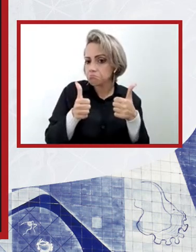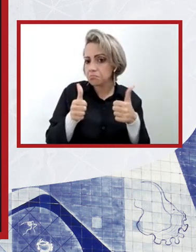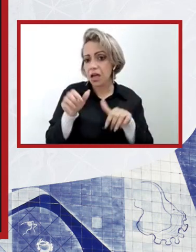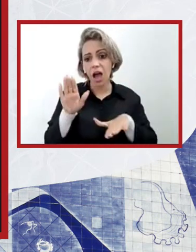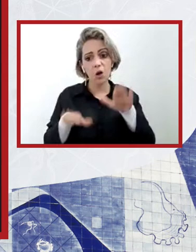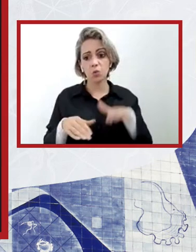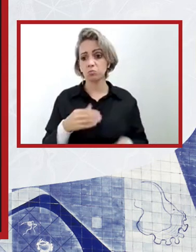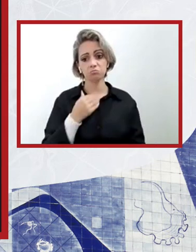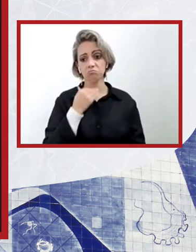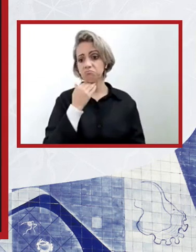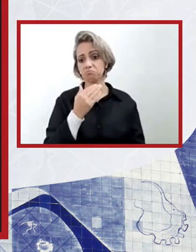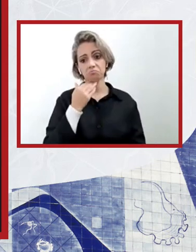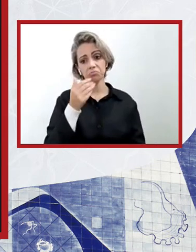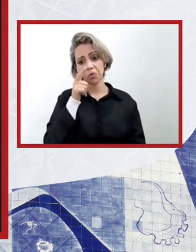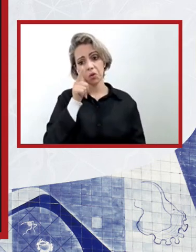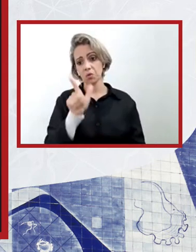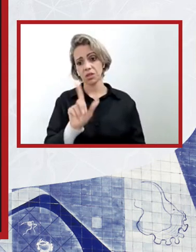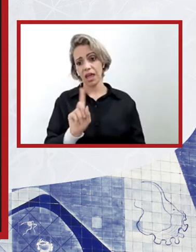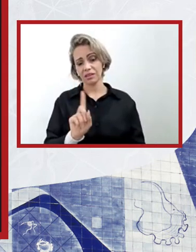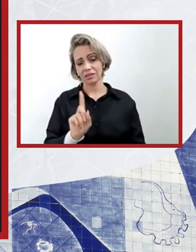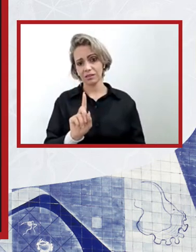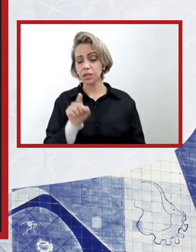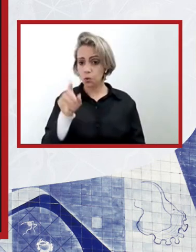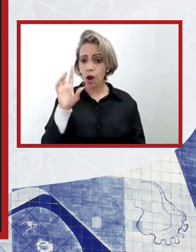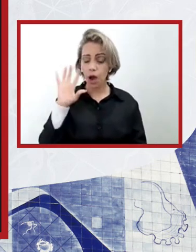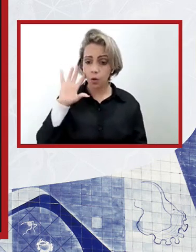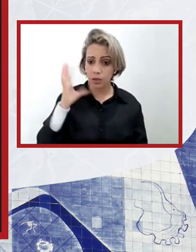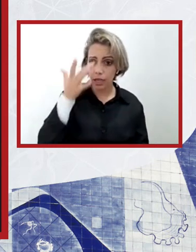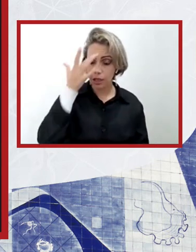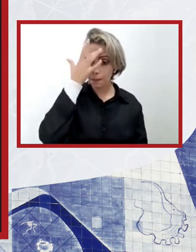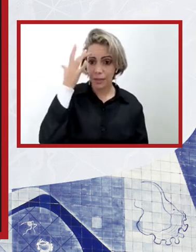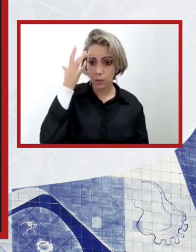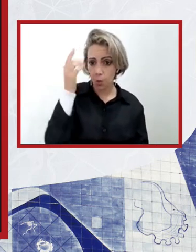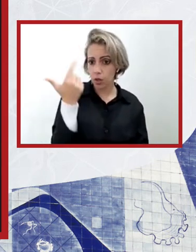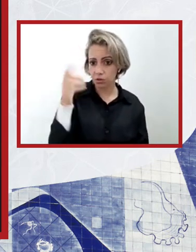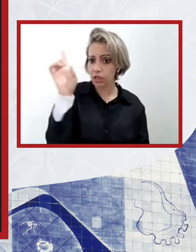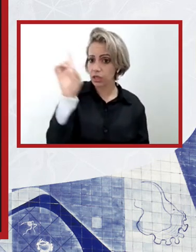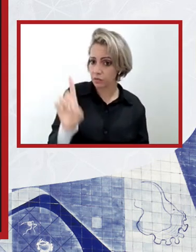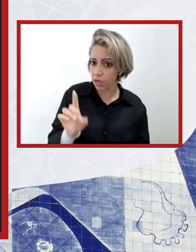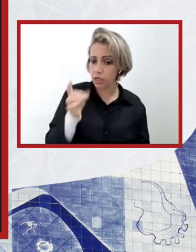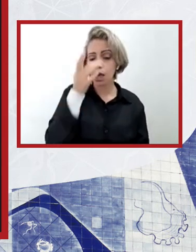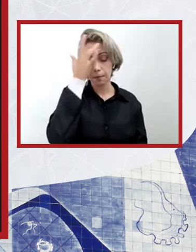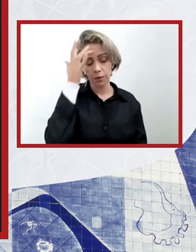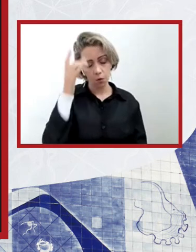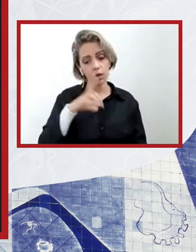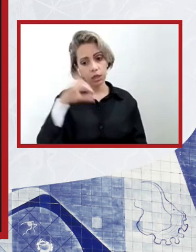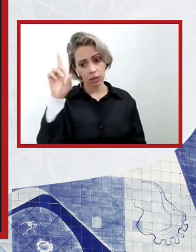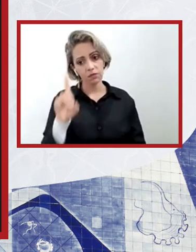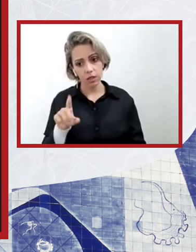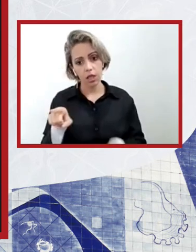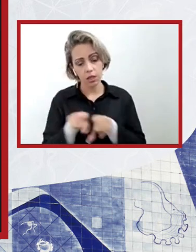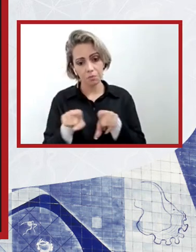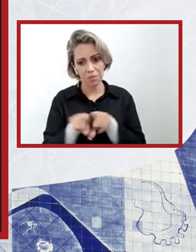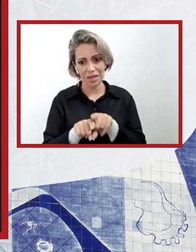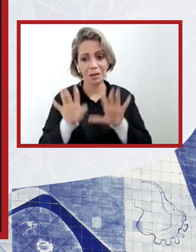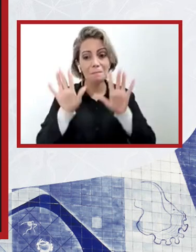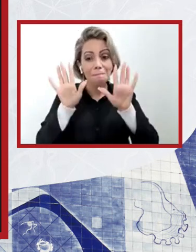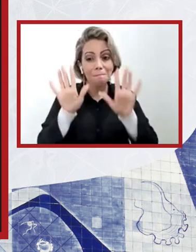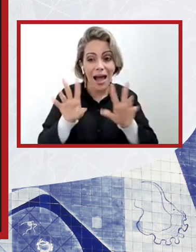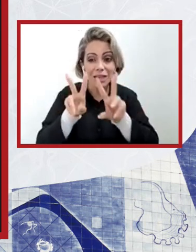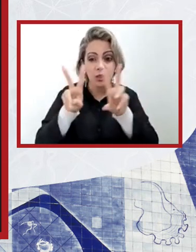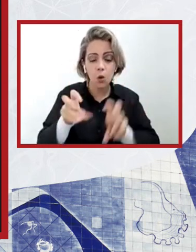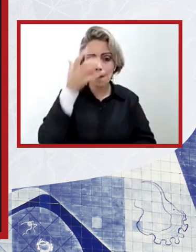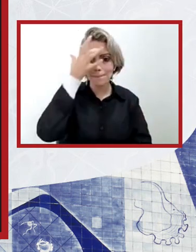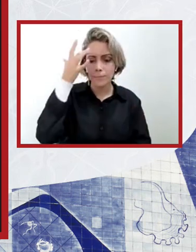Isso vai acontecer também com as pessoas com deficiência. Só que no caso específico das deficiências, existem alguns